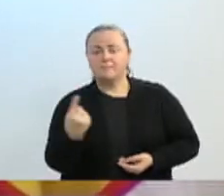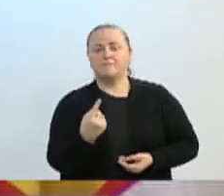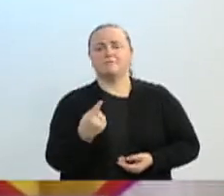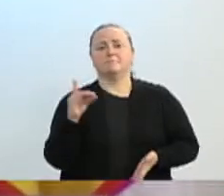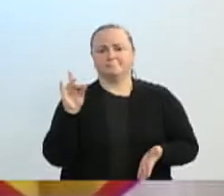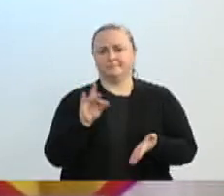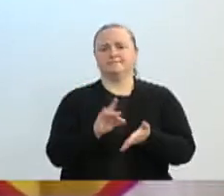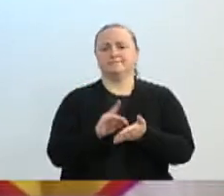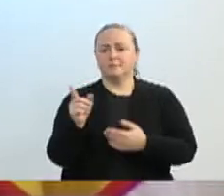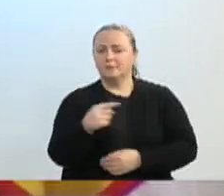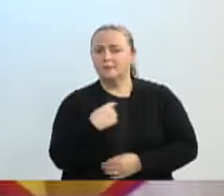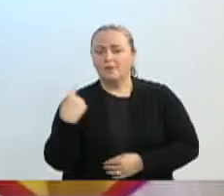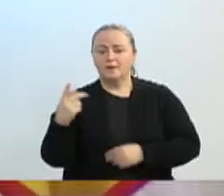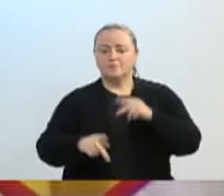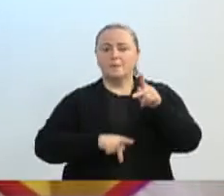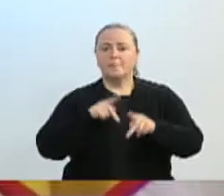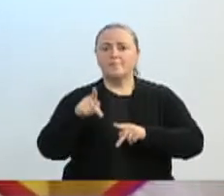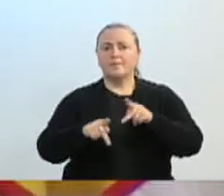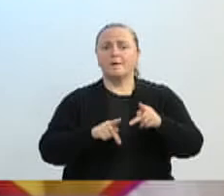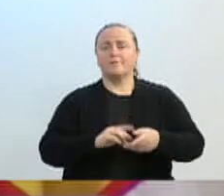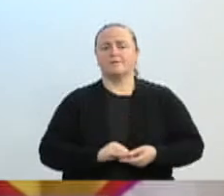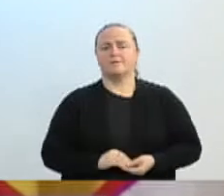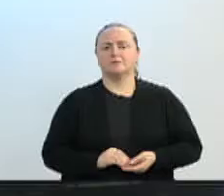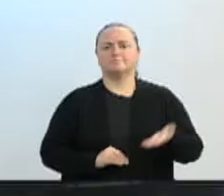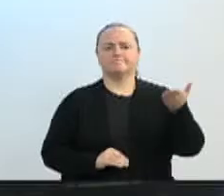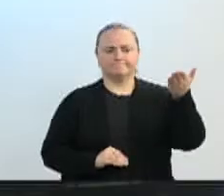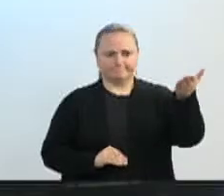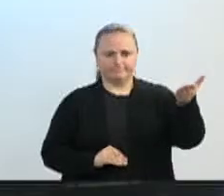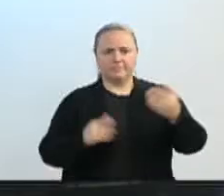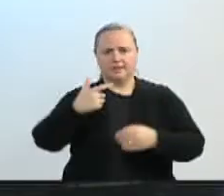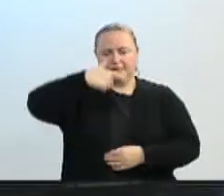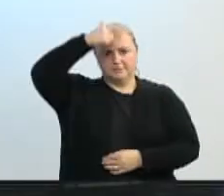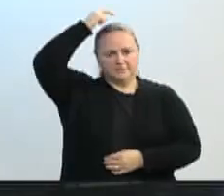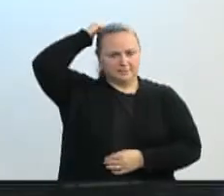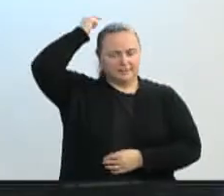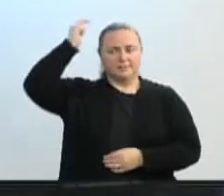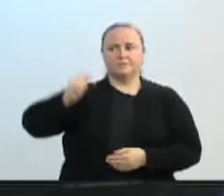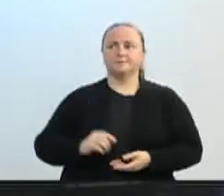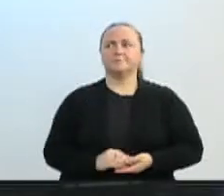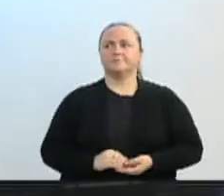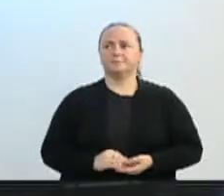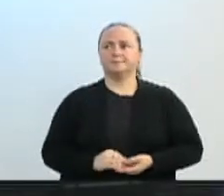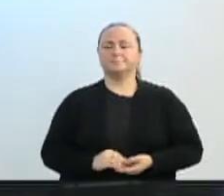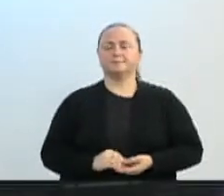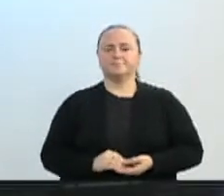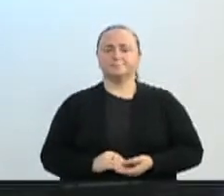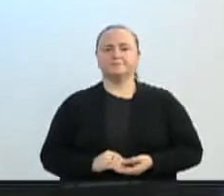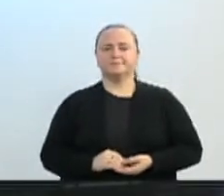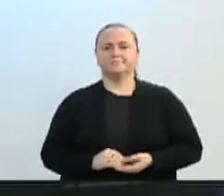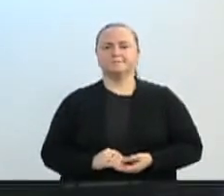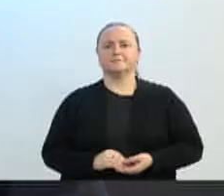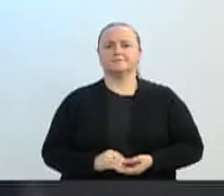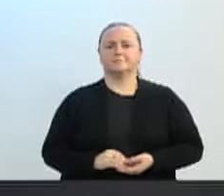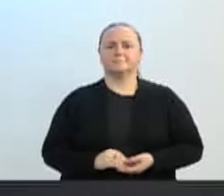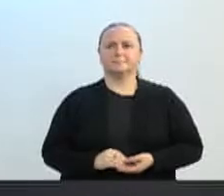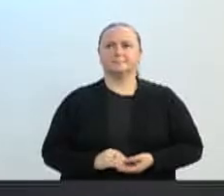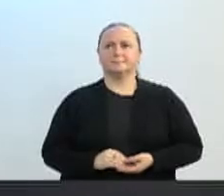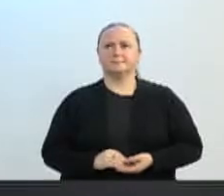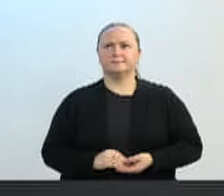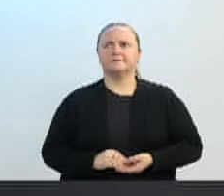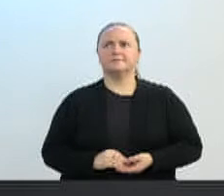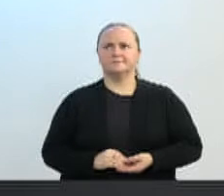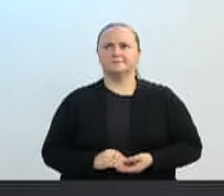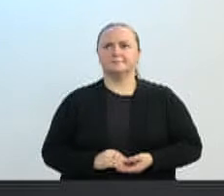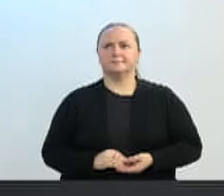nossa população. E conceda a parte, vereador Adriano. Autorização do orador, a parte concedida, vereador Adriano. Vereador Tuca,